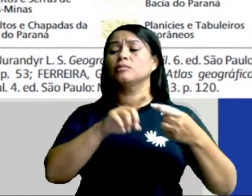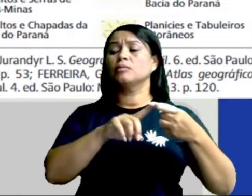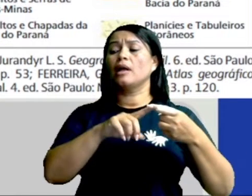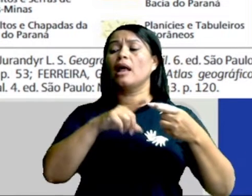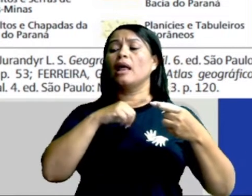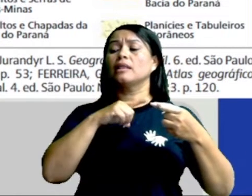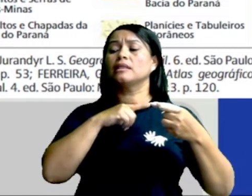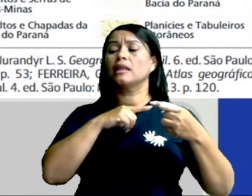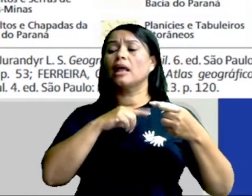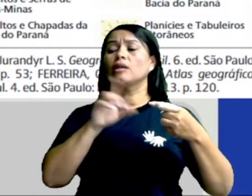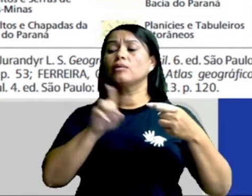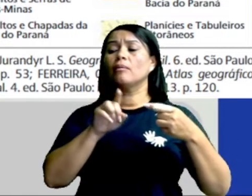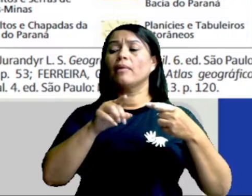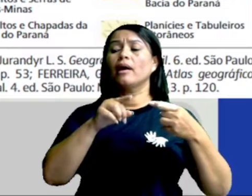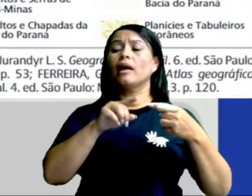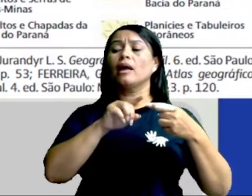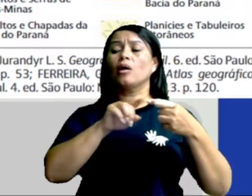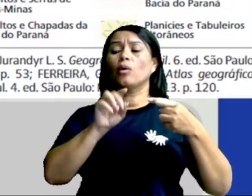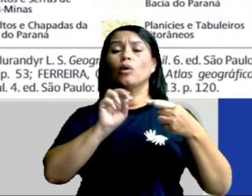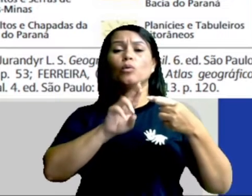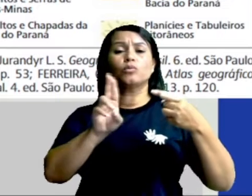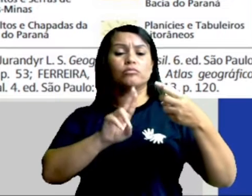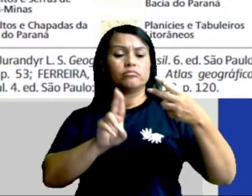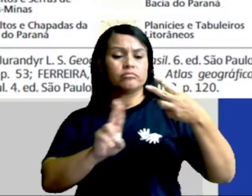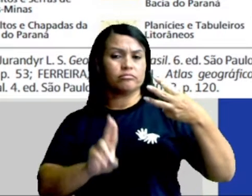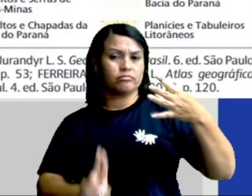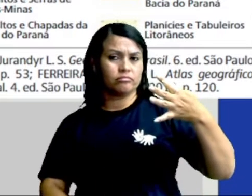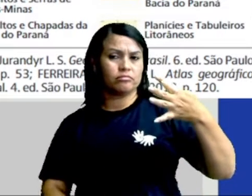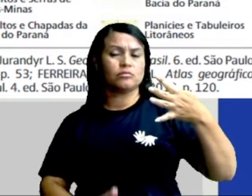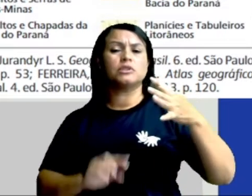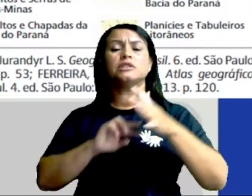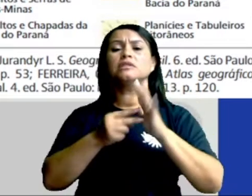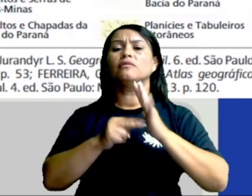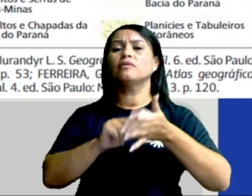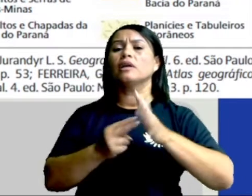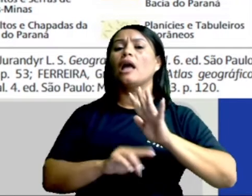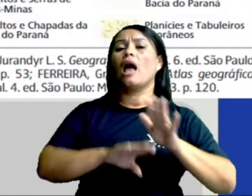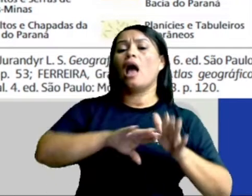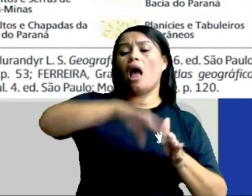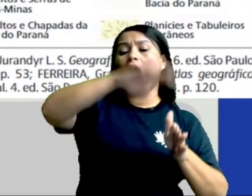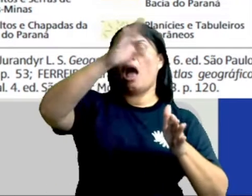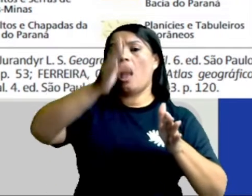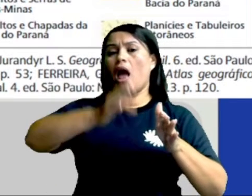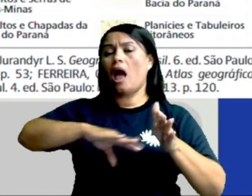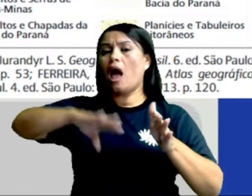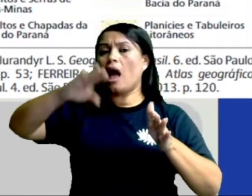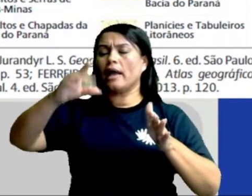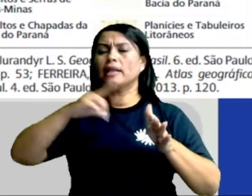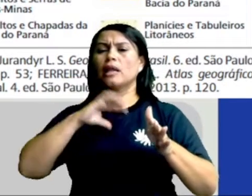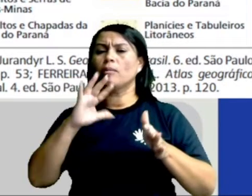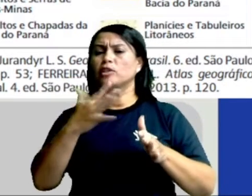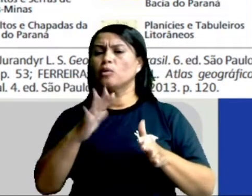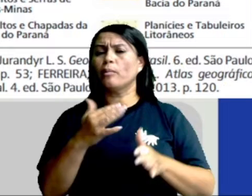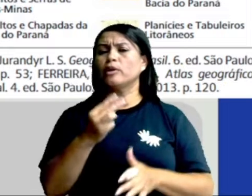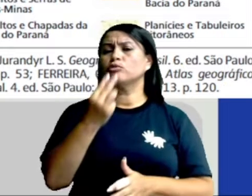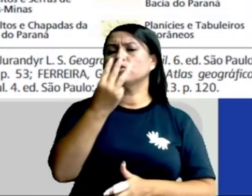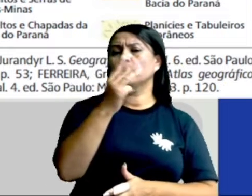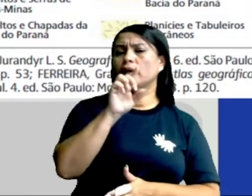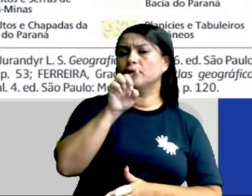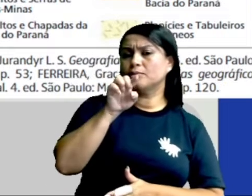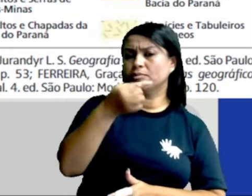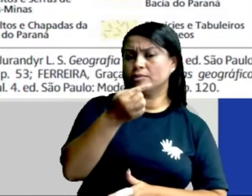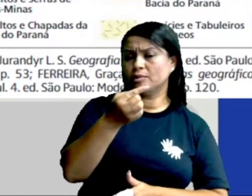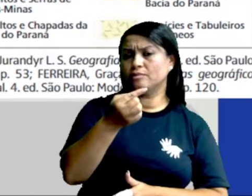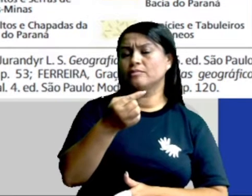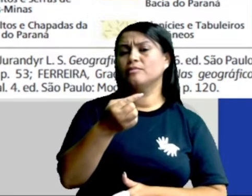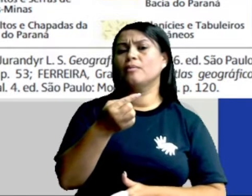da Pedra da Mina, Pico das Agulhas Negras e o Pico do Cristal, todas essas áreas com altitude próximo de 3.000 metros,